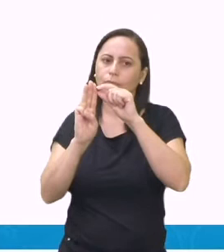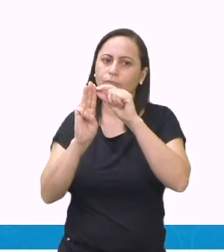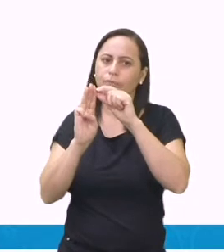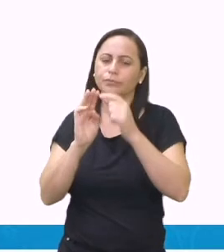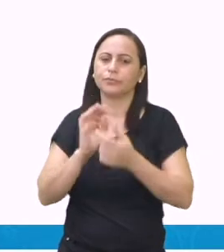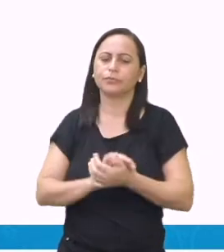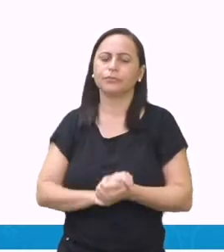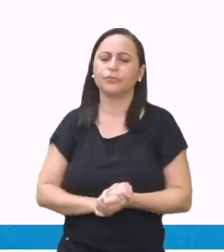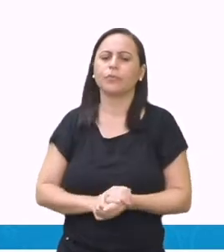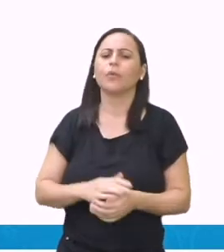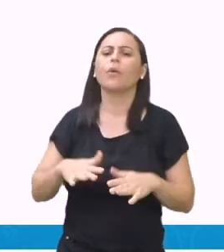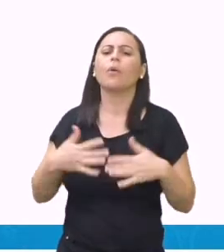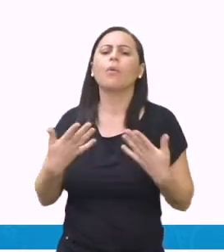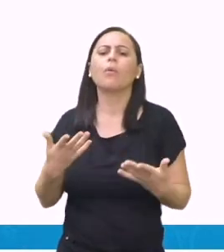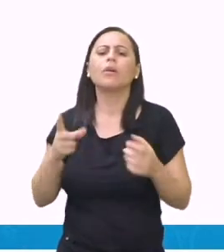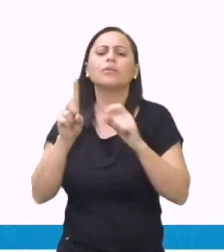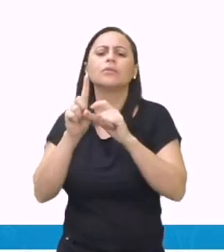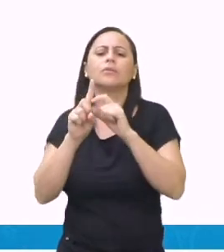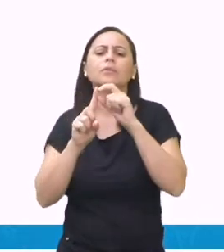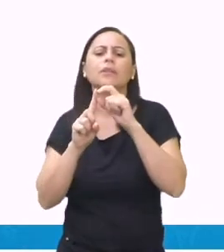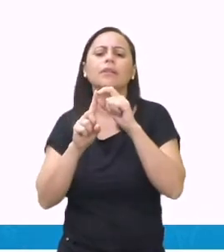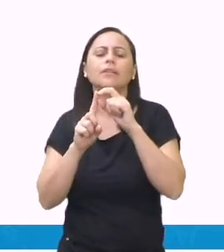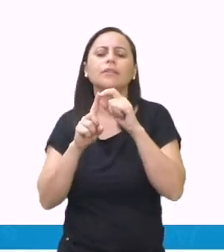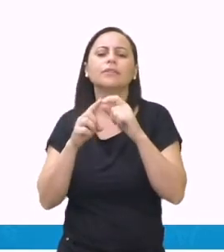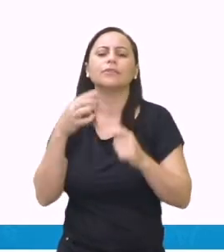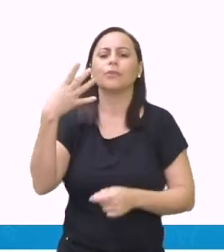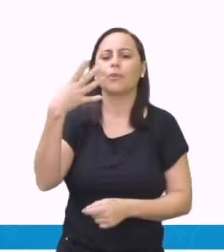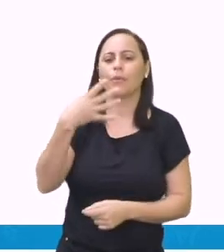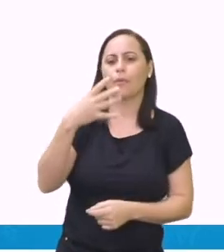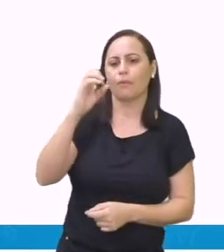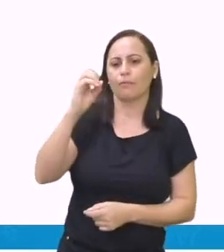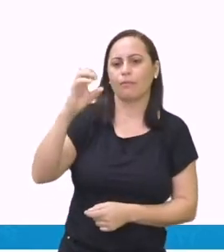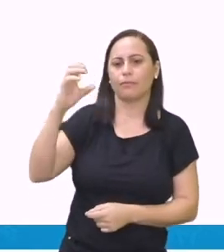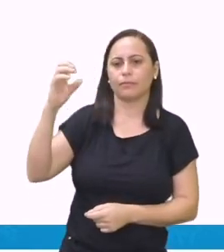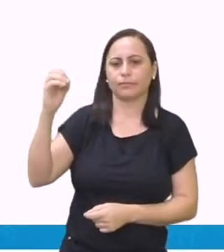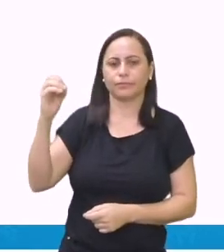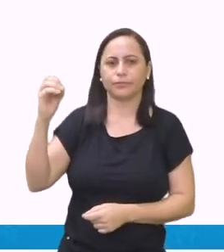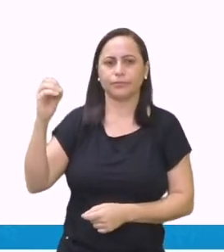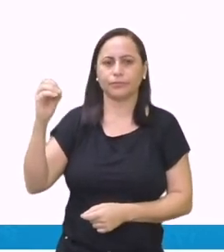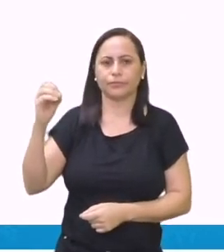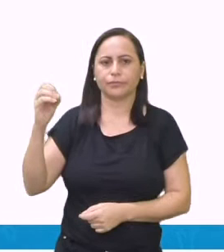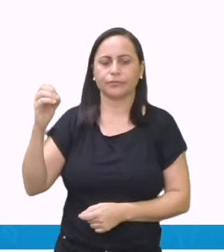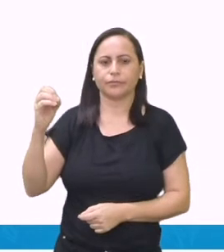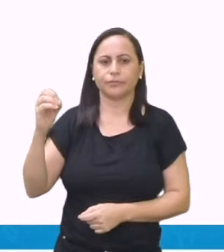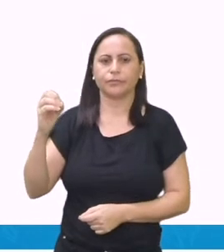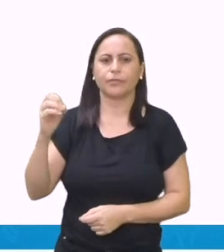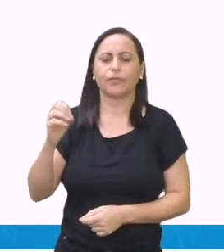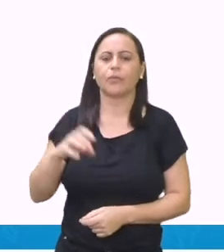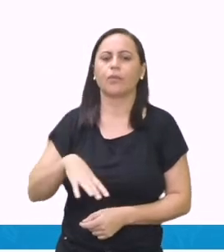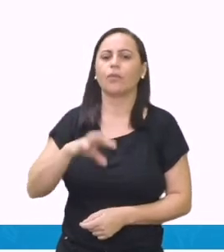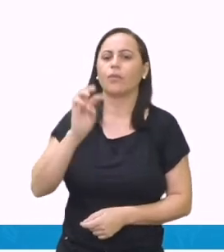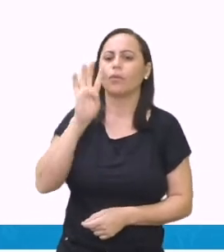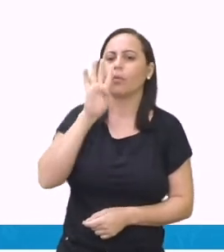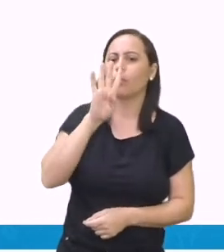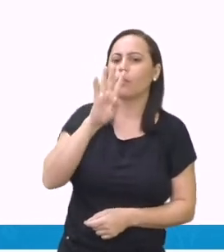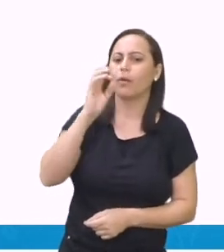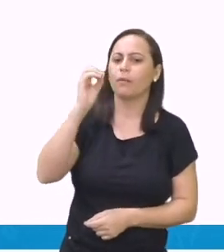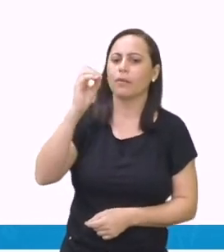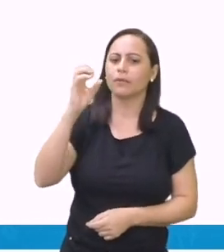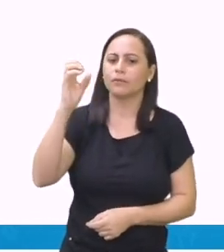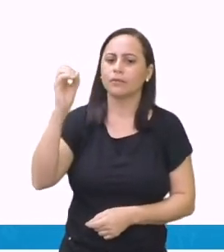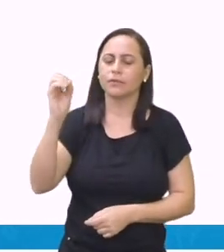Quantas unidades deu aqui esse número? 400. Então, 4 centenas, eu